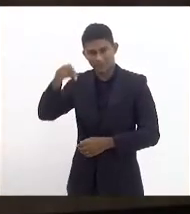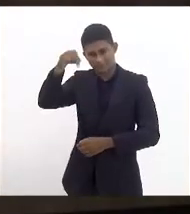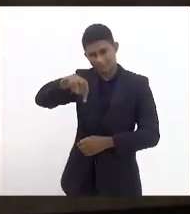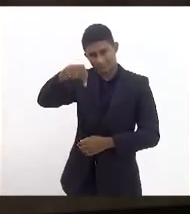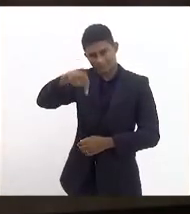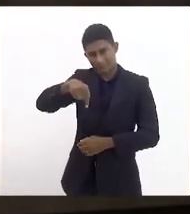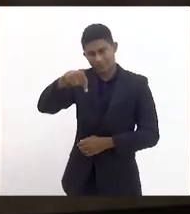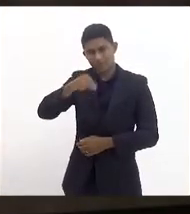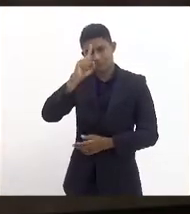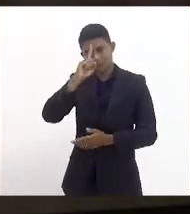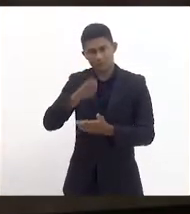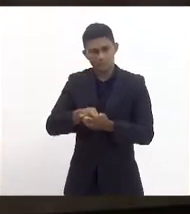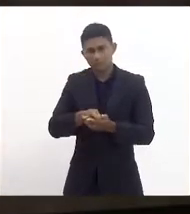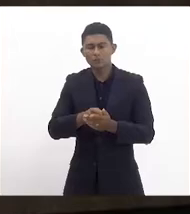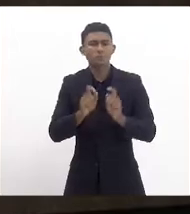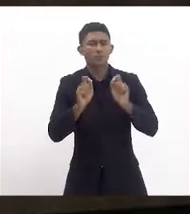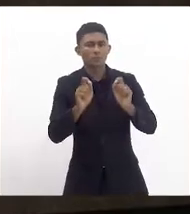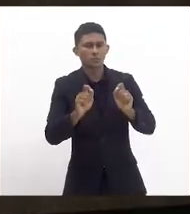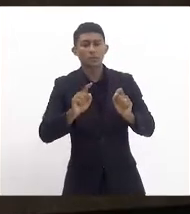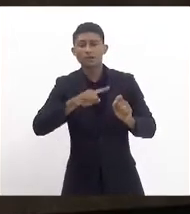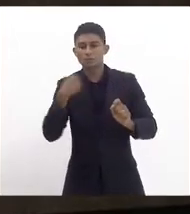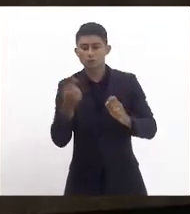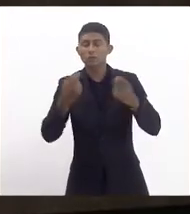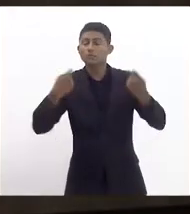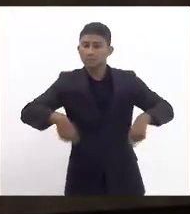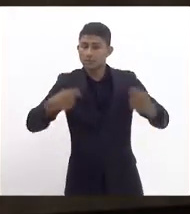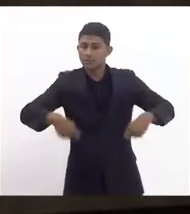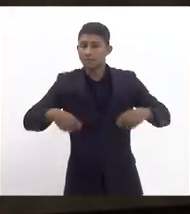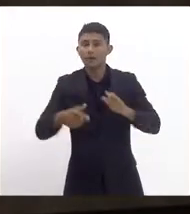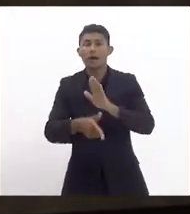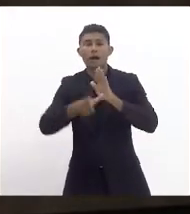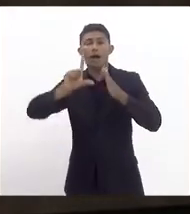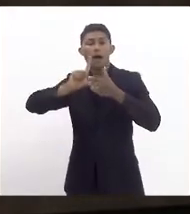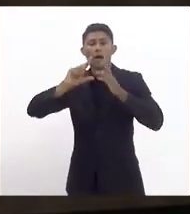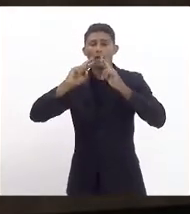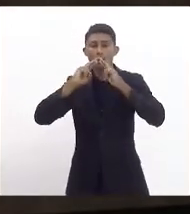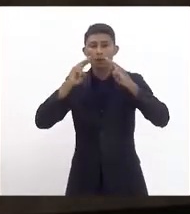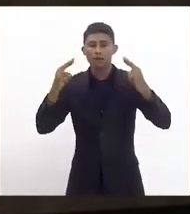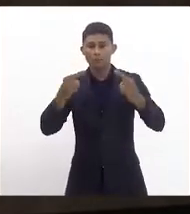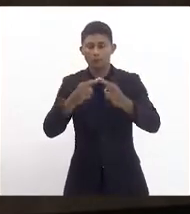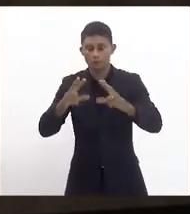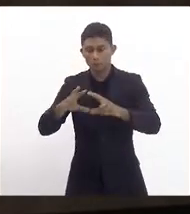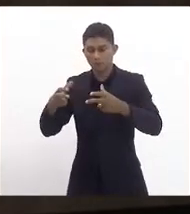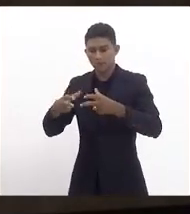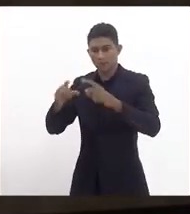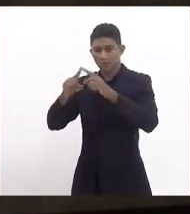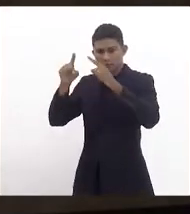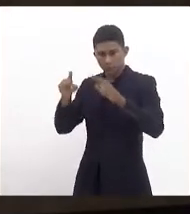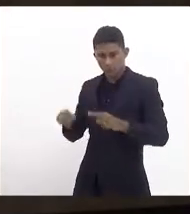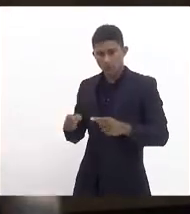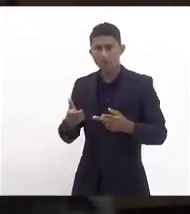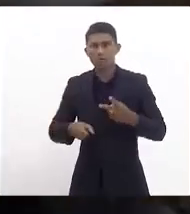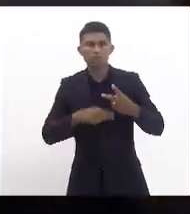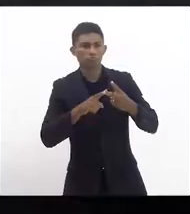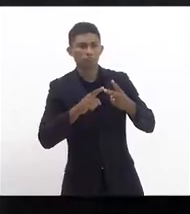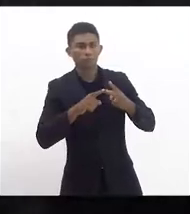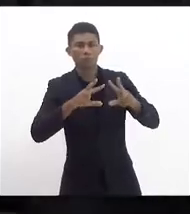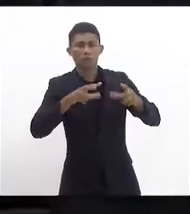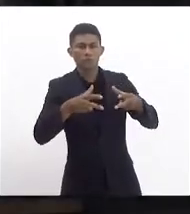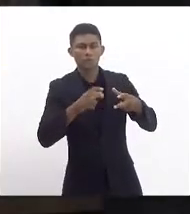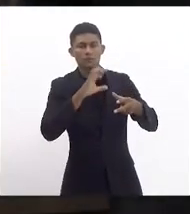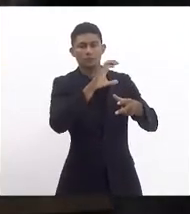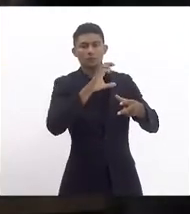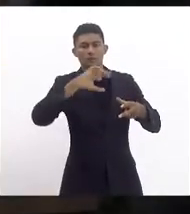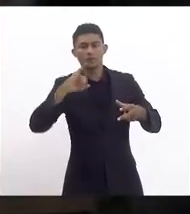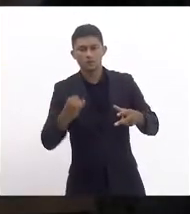Excelência, da gente realizar as audiências públicas conjuntas da Comissão de Servidores, da Comissão da CCJ e também